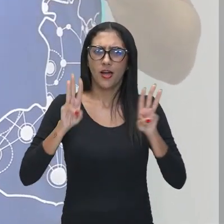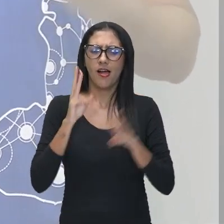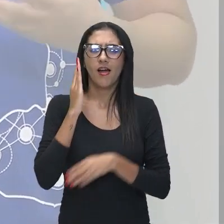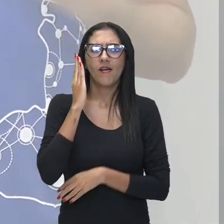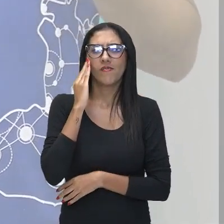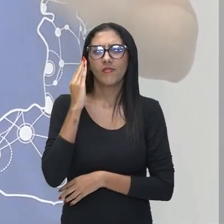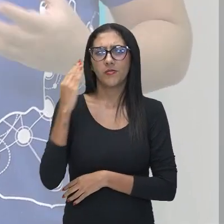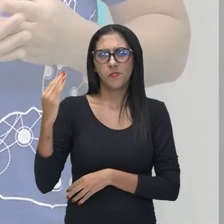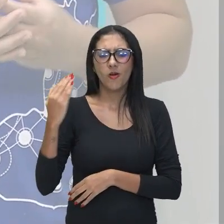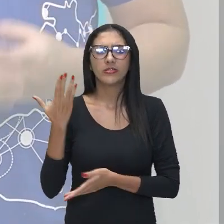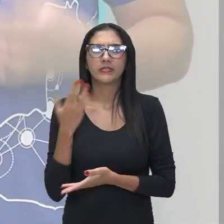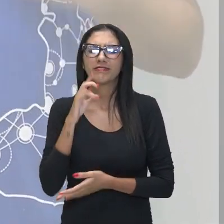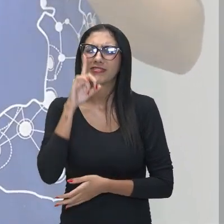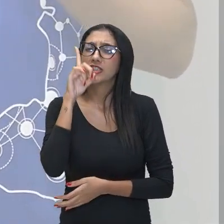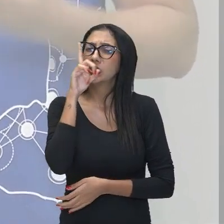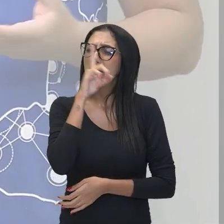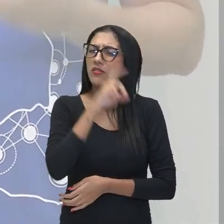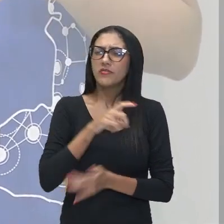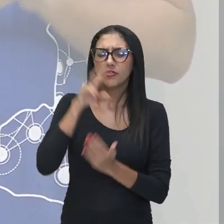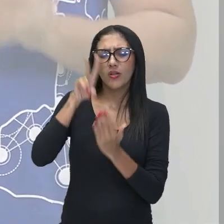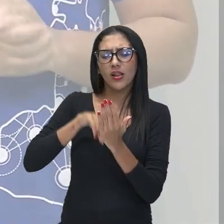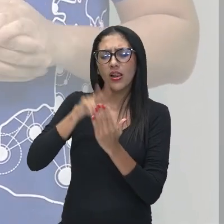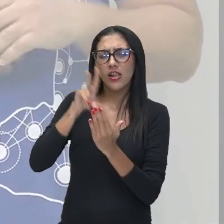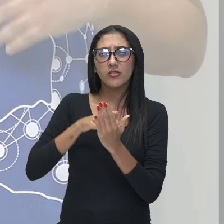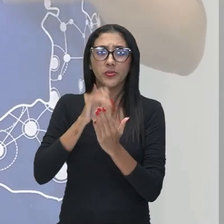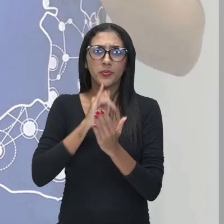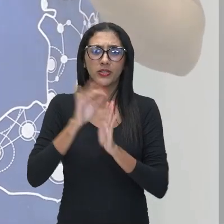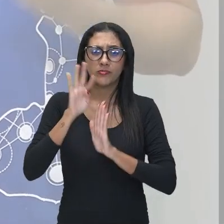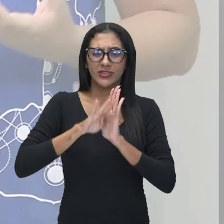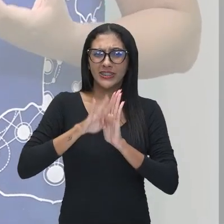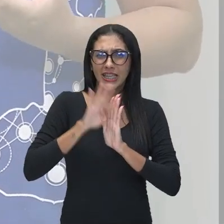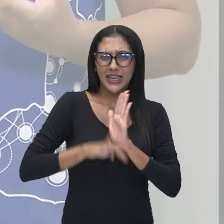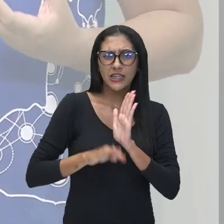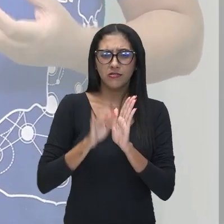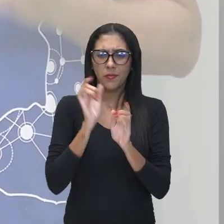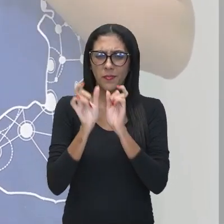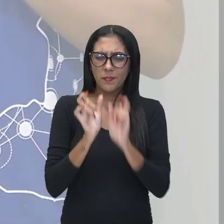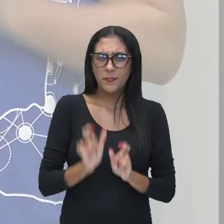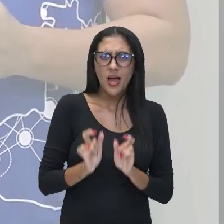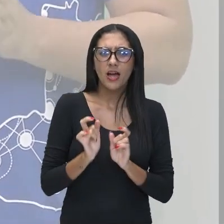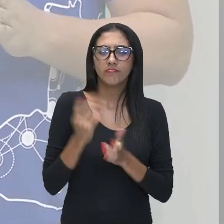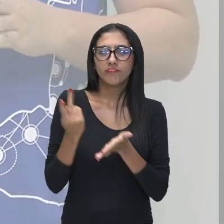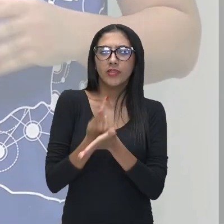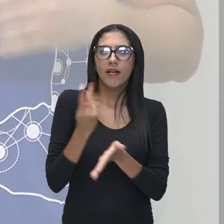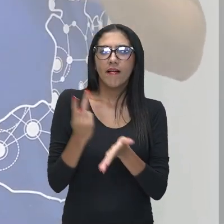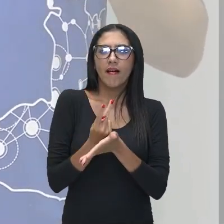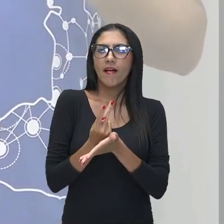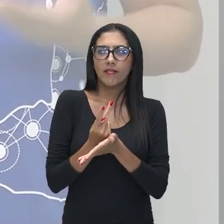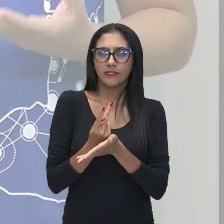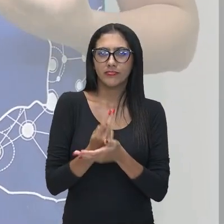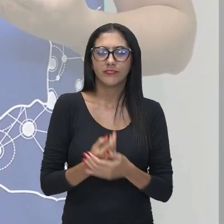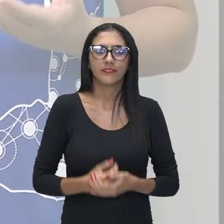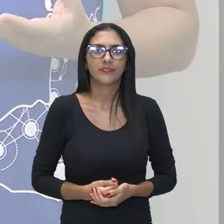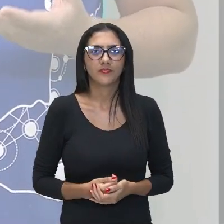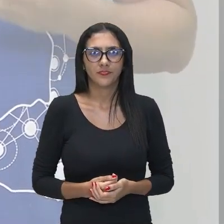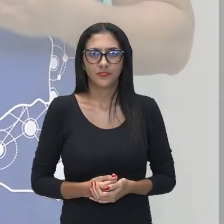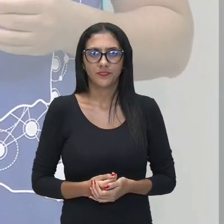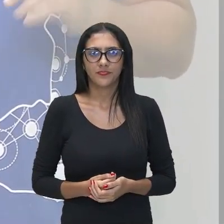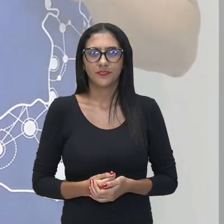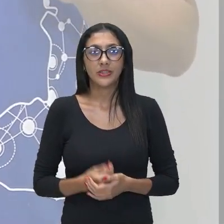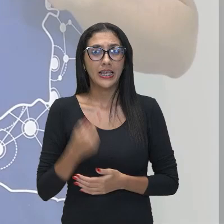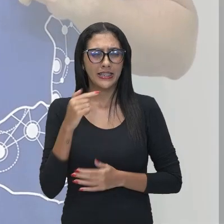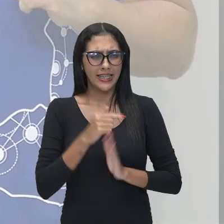comunicação, muito difícil você vai encontrar um texto com algum erro gramatical, ok? E nesse texto que